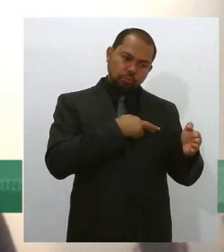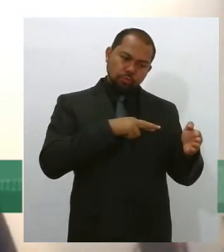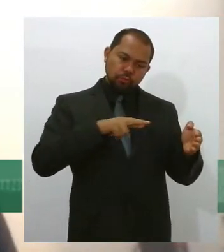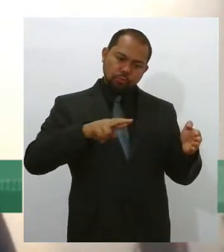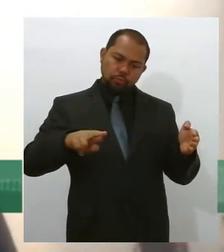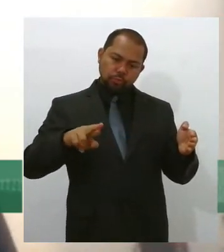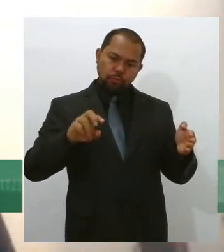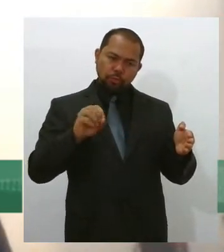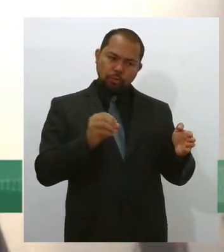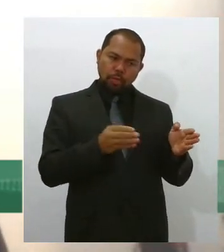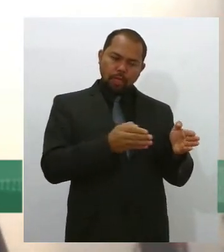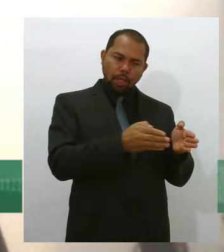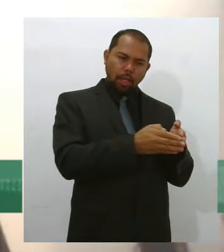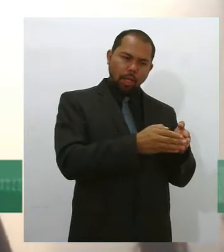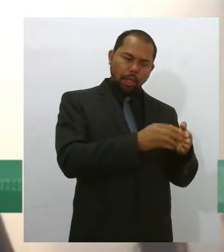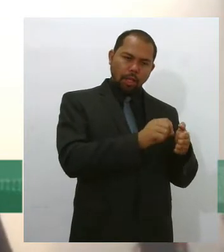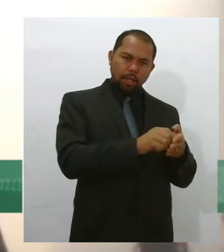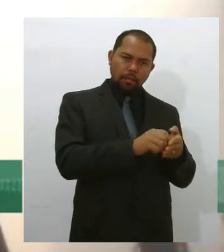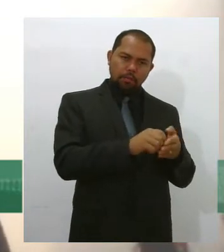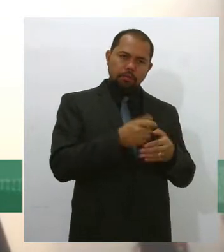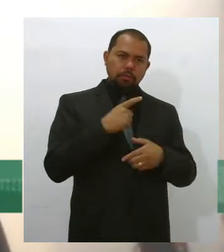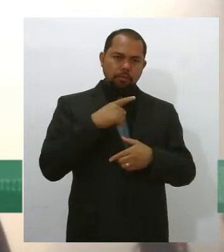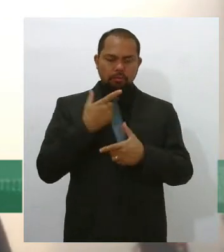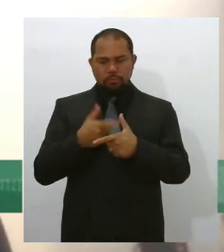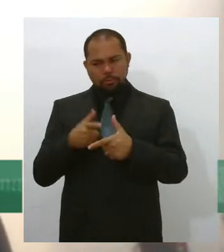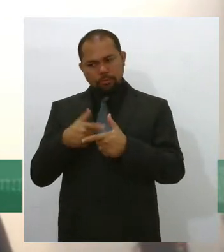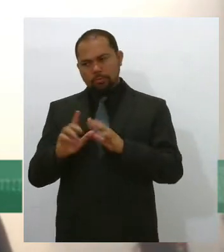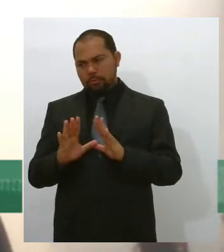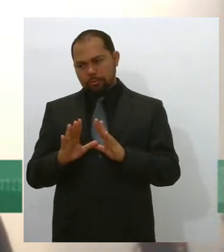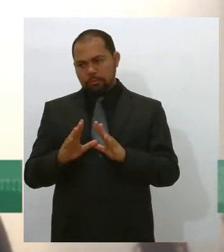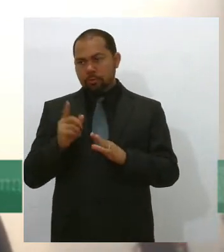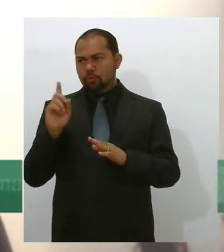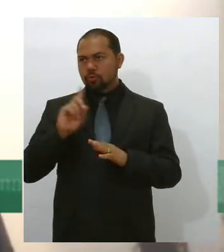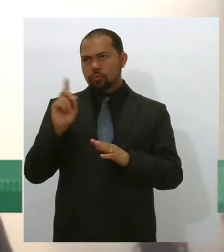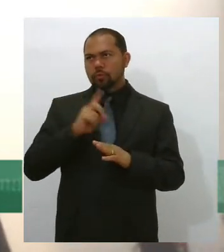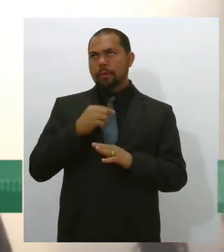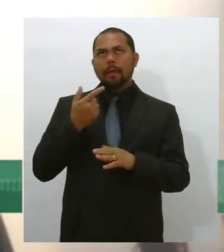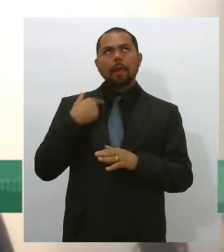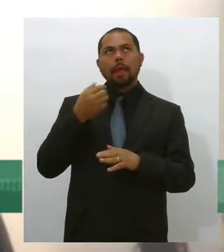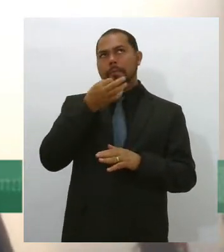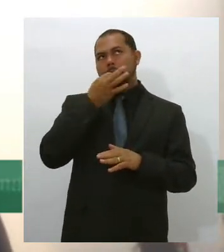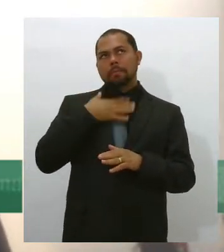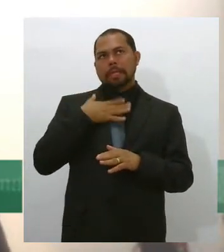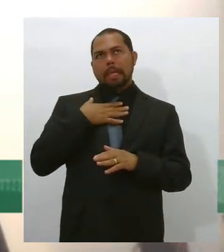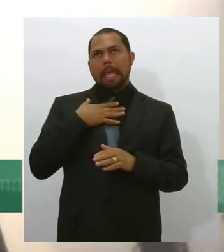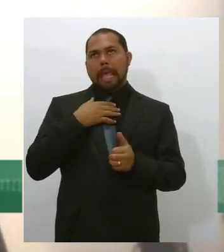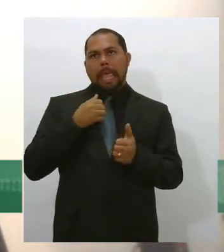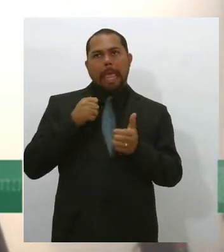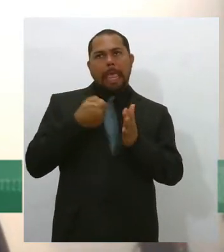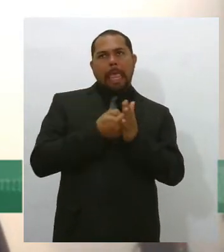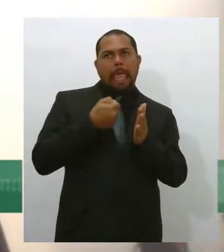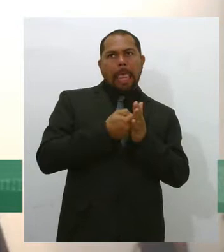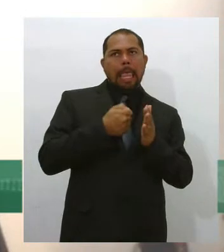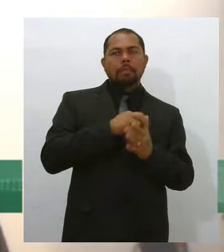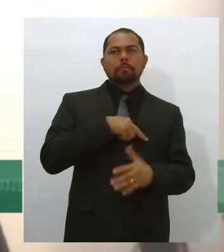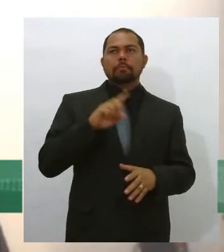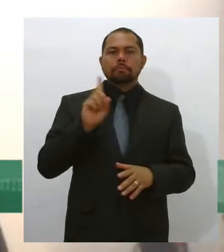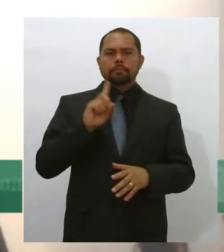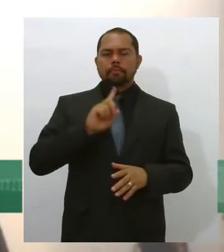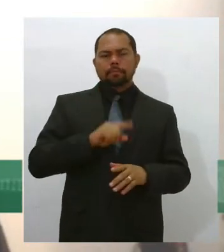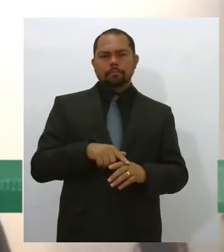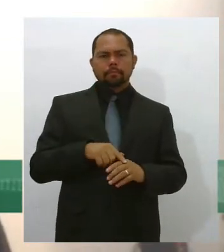aí você tem problema sobre esse então não se trata meu ver de uma perseguição religiosa você pode sim é